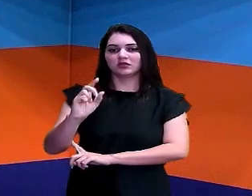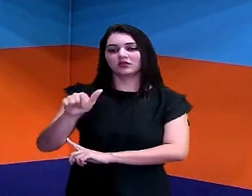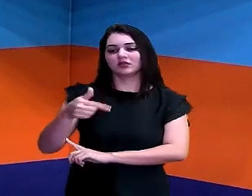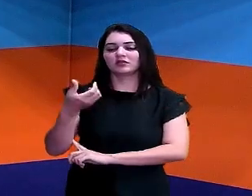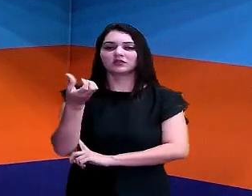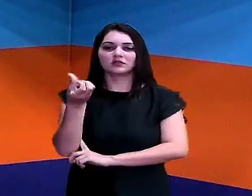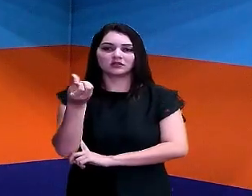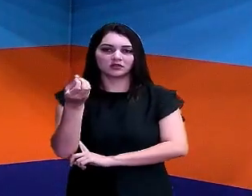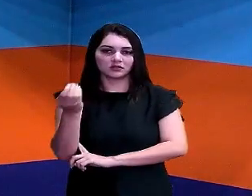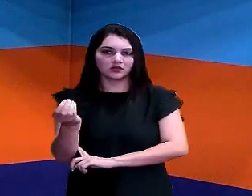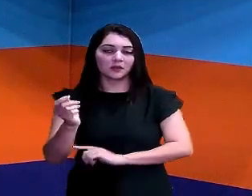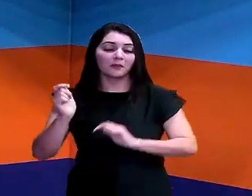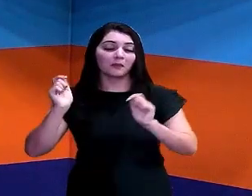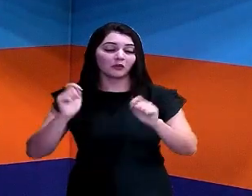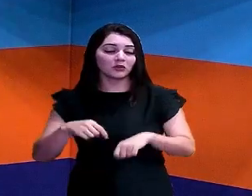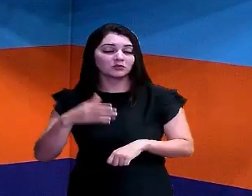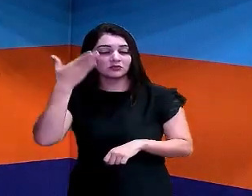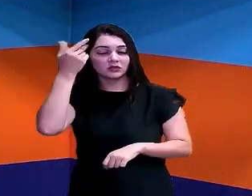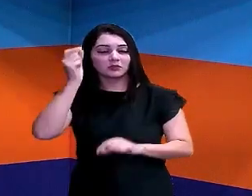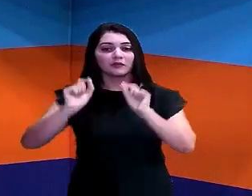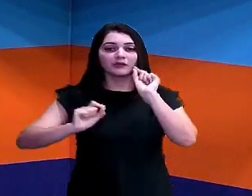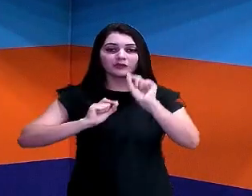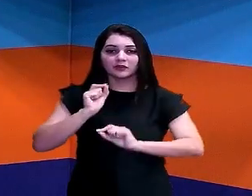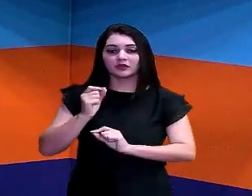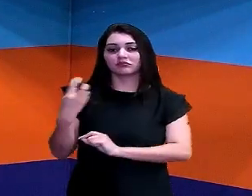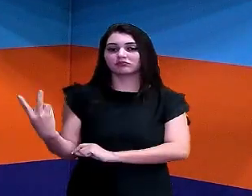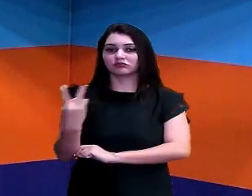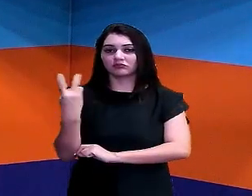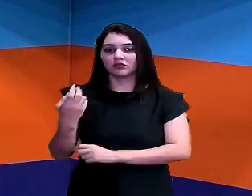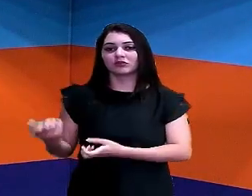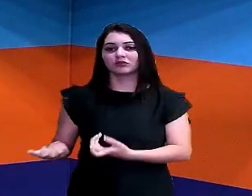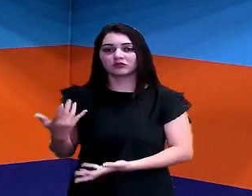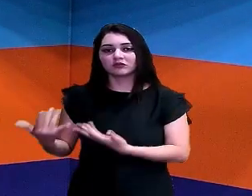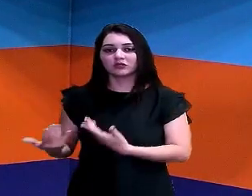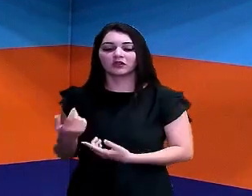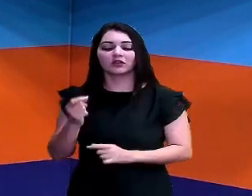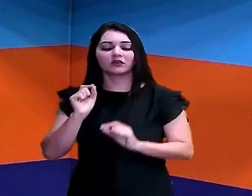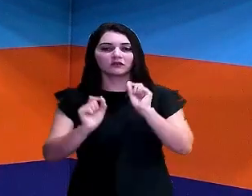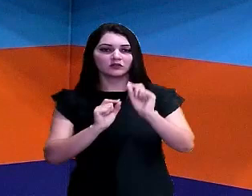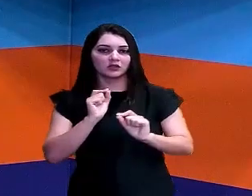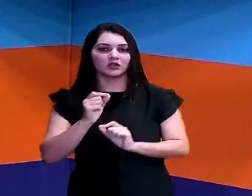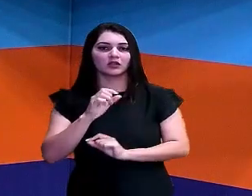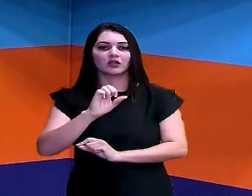885,60. Podemos concluir que o valor do fogão após o reajuste foi de